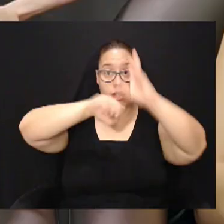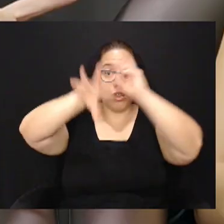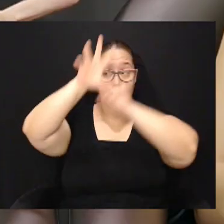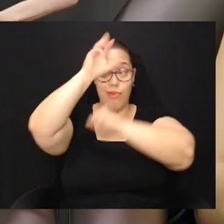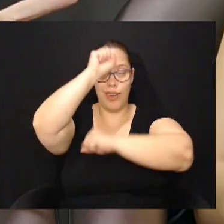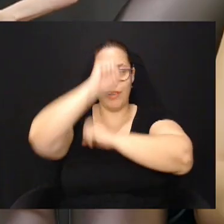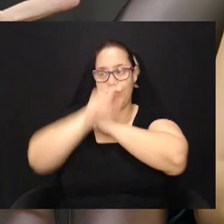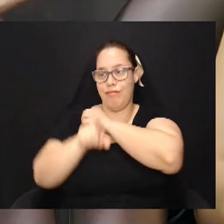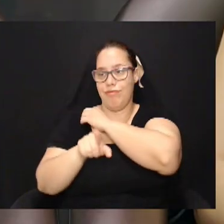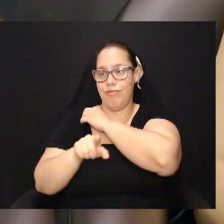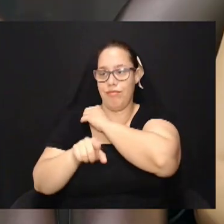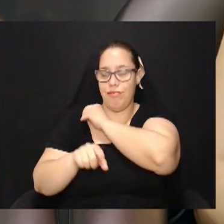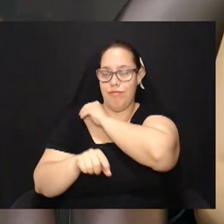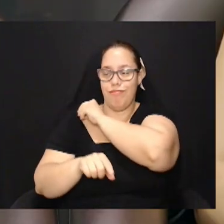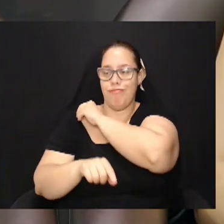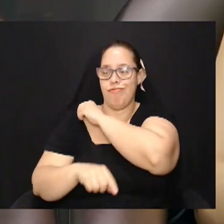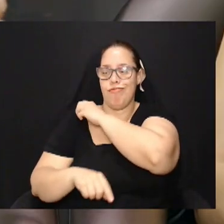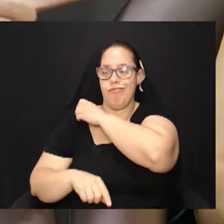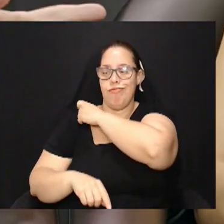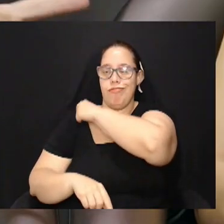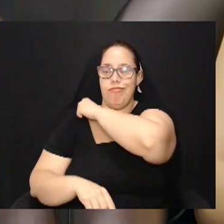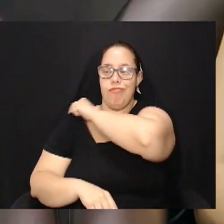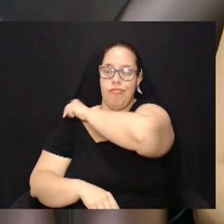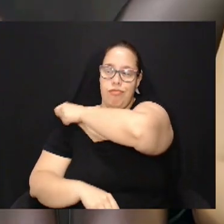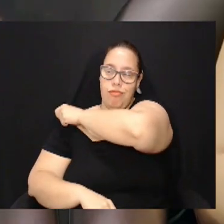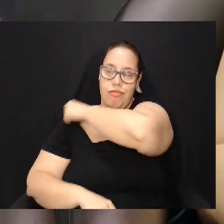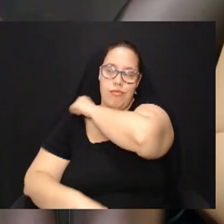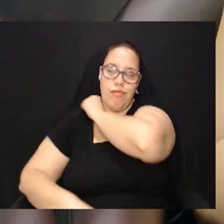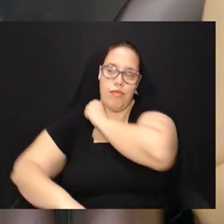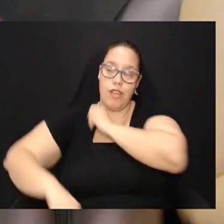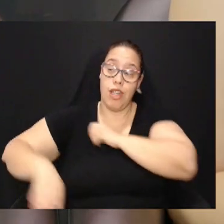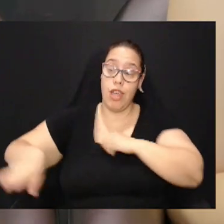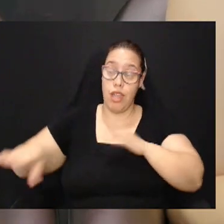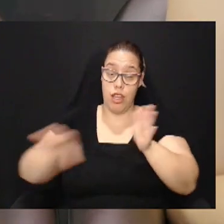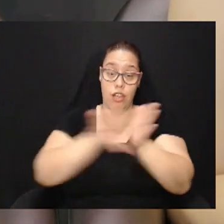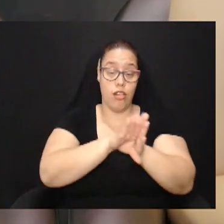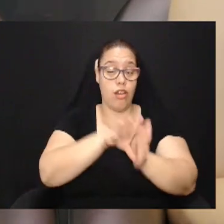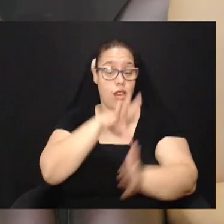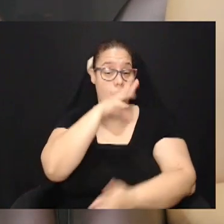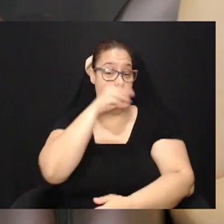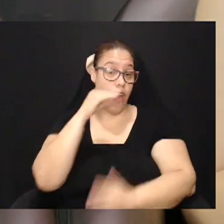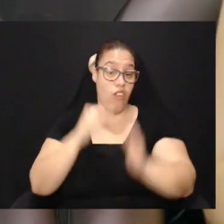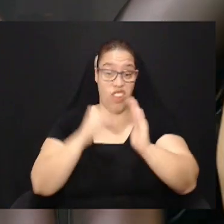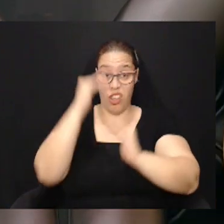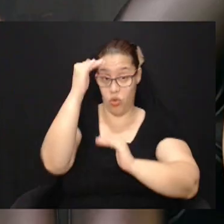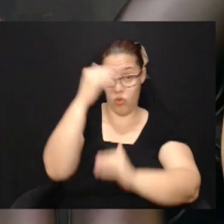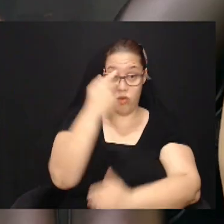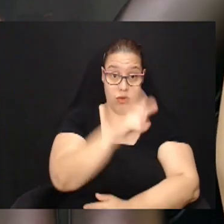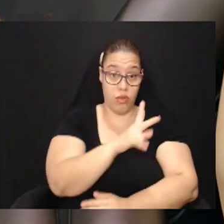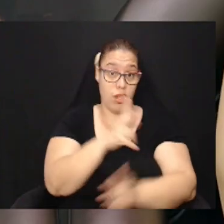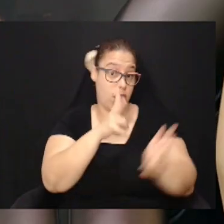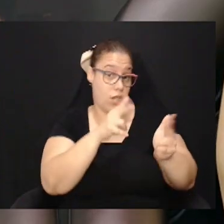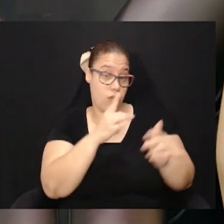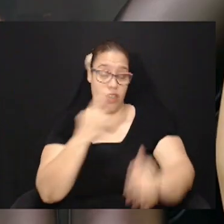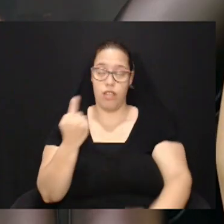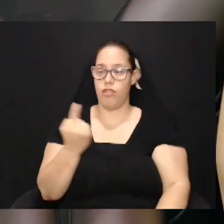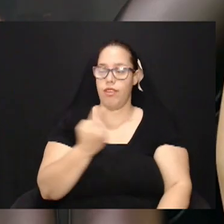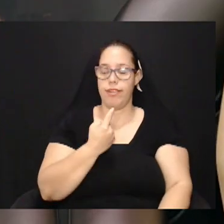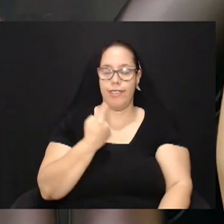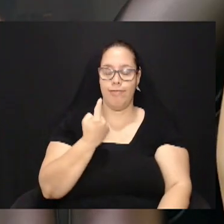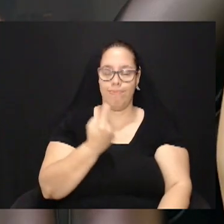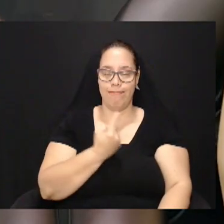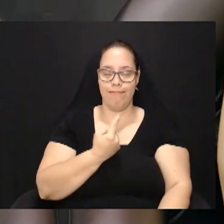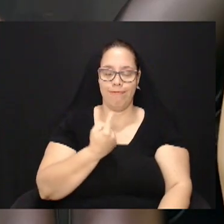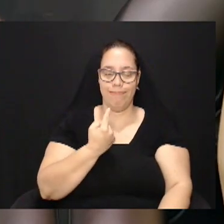em casa, na adolescência dele, na vida adulta dele, a se isolar. Olha aí.